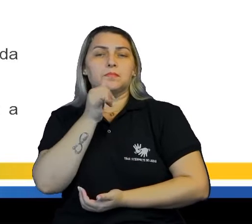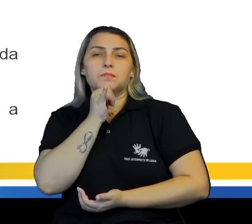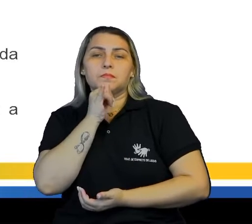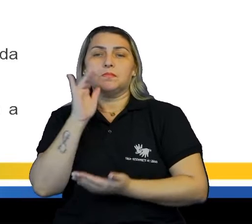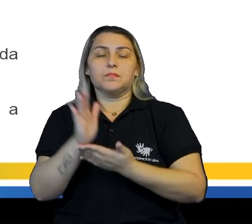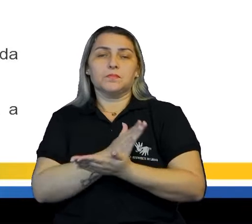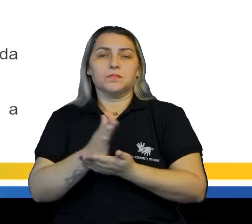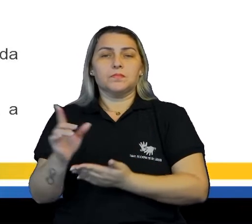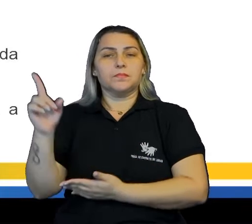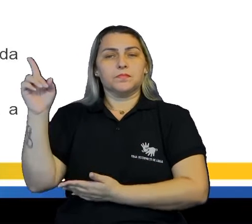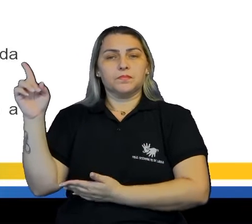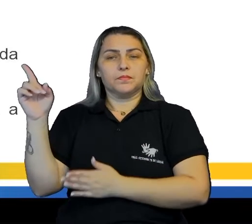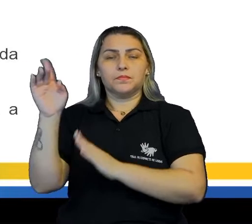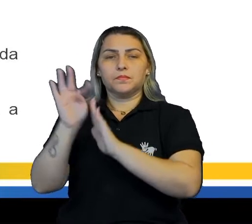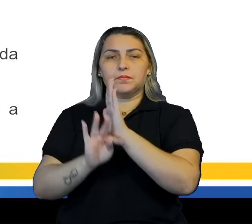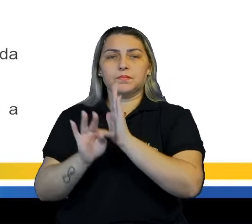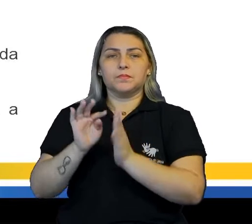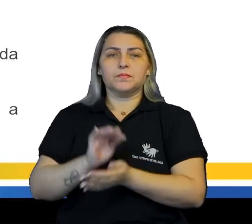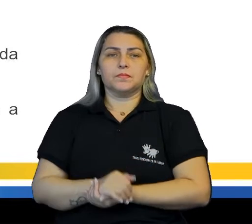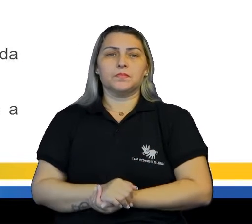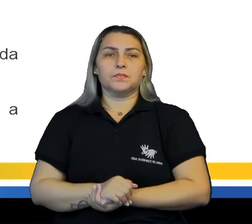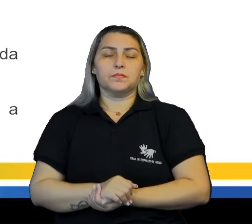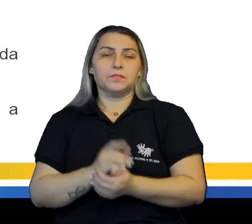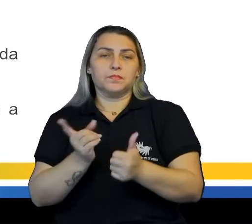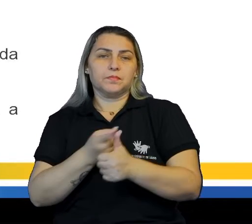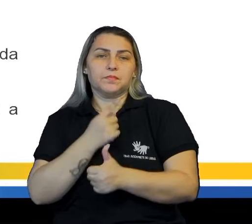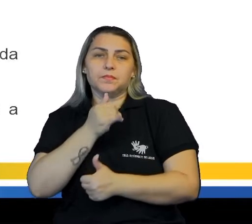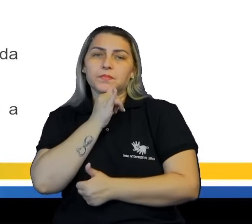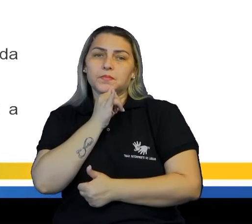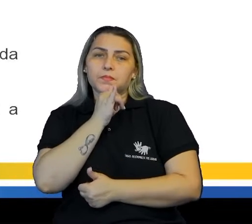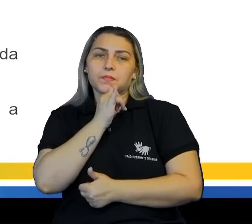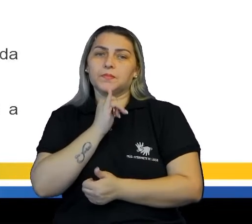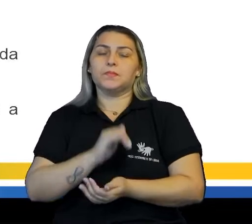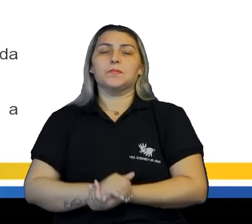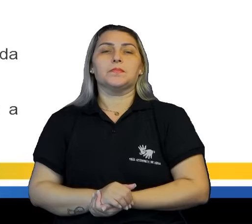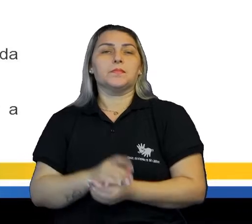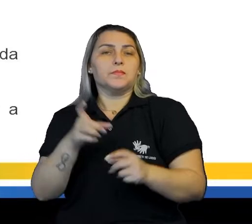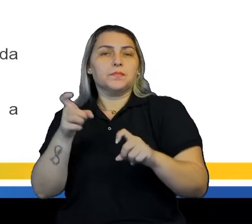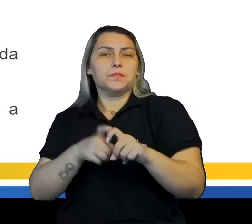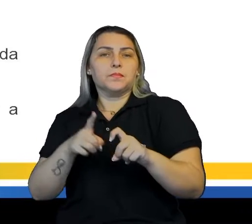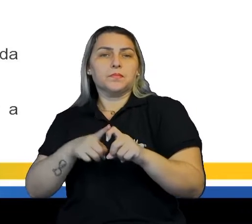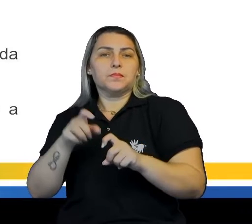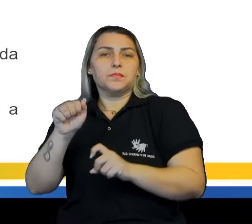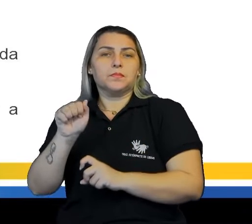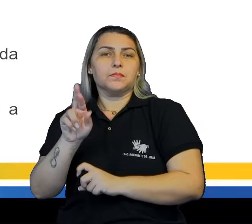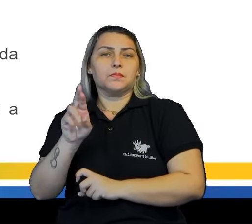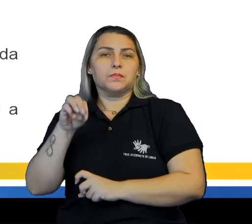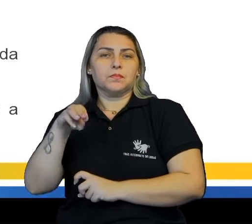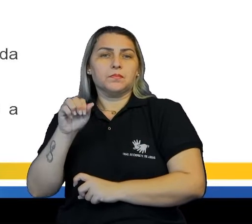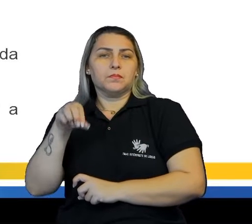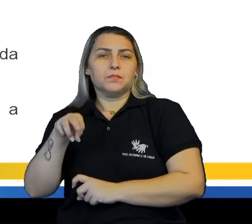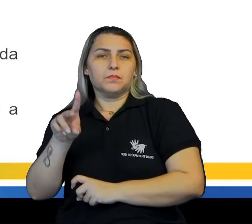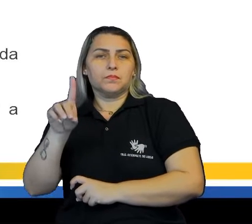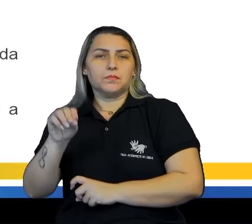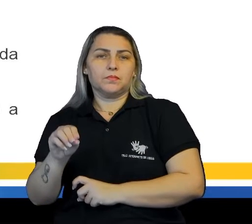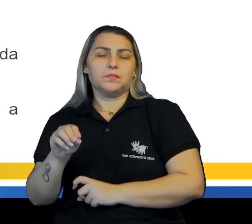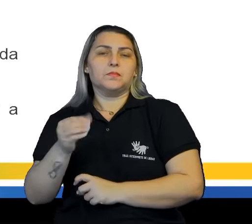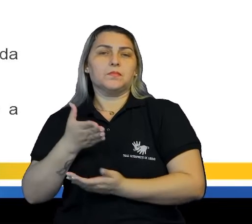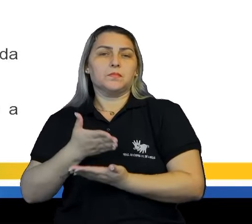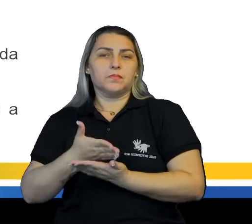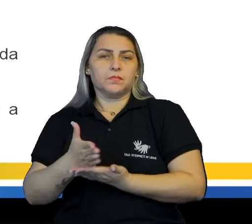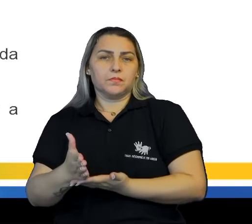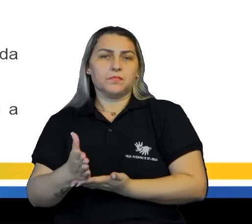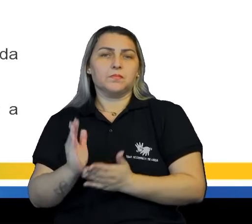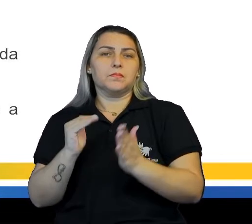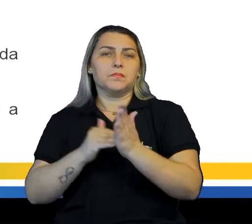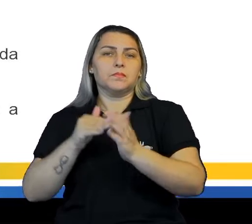Vejamos alguns exemplos em textos. No primeiro exemplo, diz o seguinte: Doutor Armando